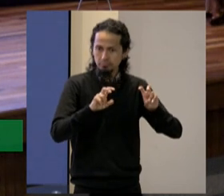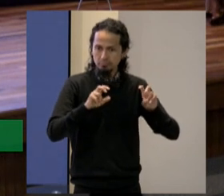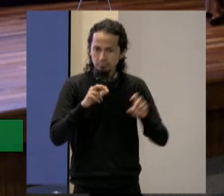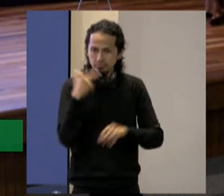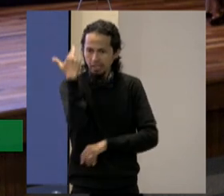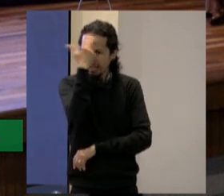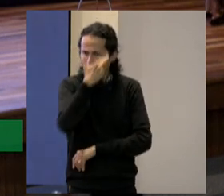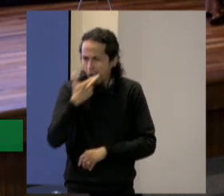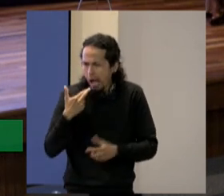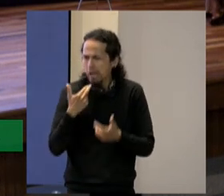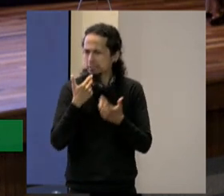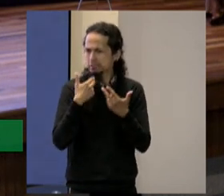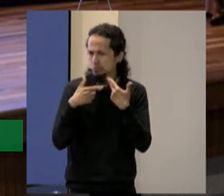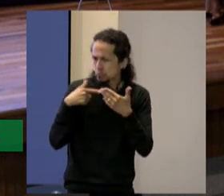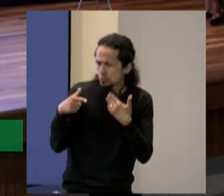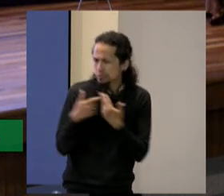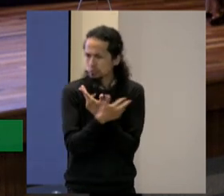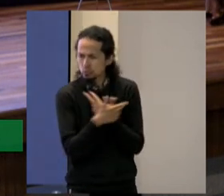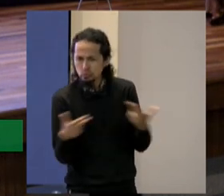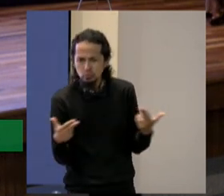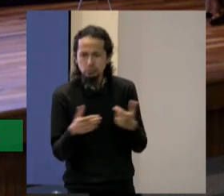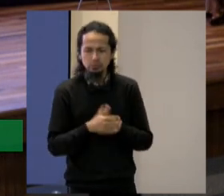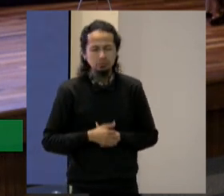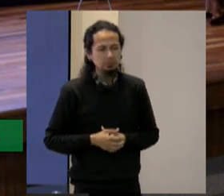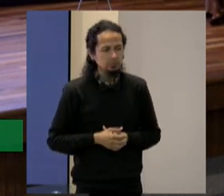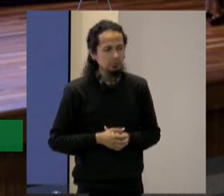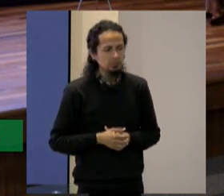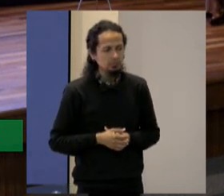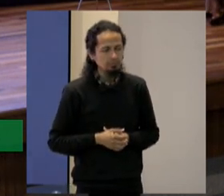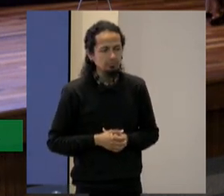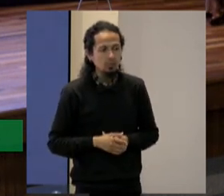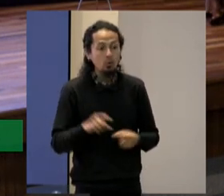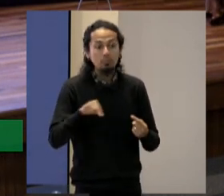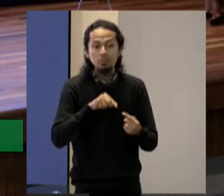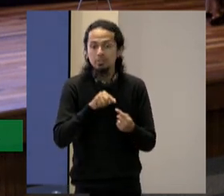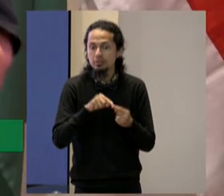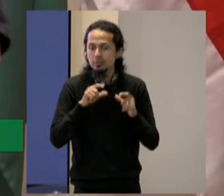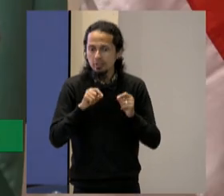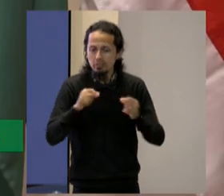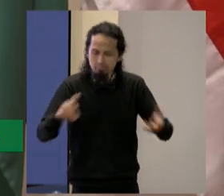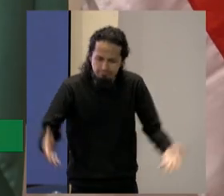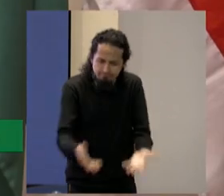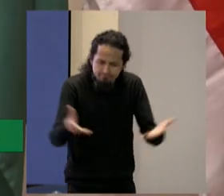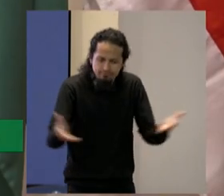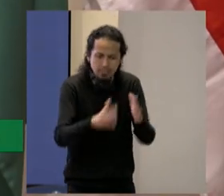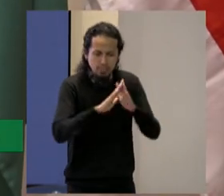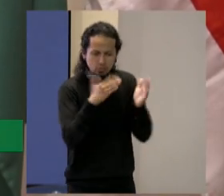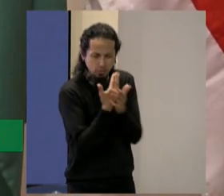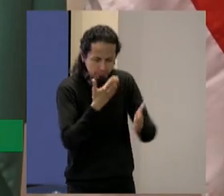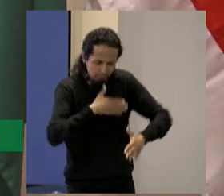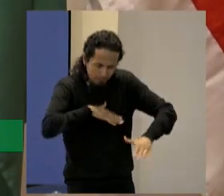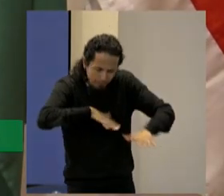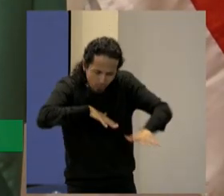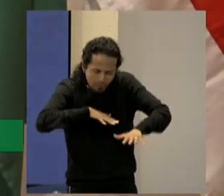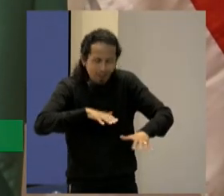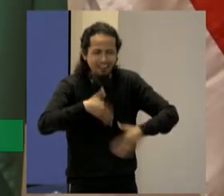discente. Né? Então, a ideia é fazer esse movimento, movimentar a escola em torno do